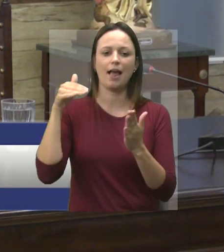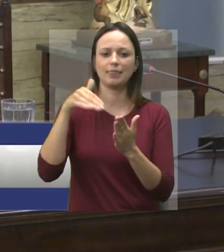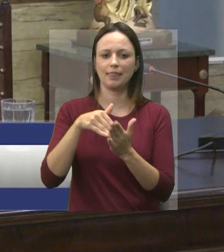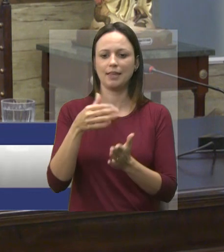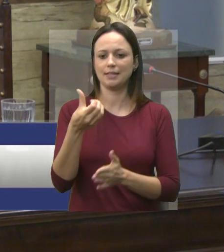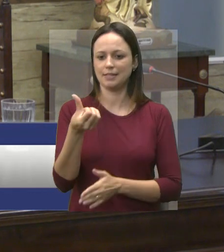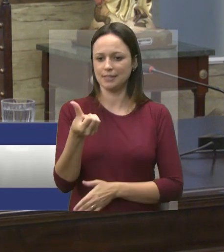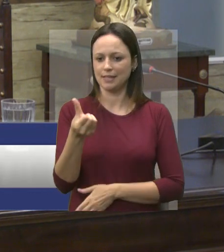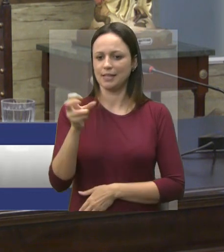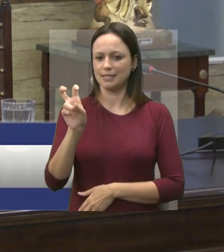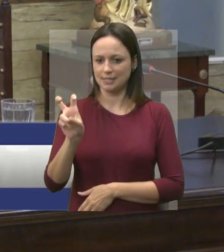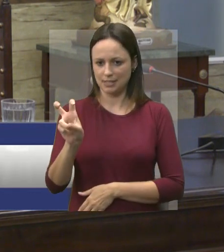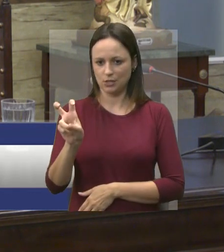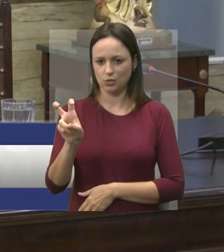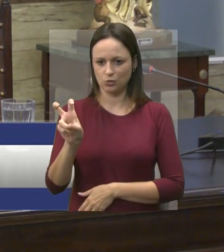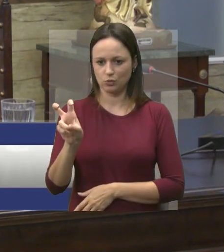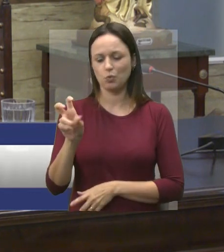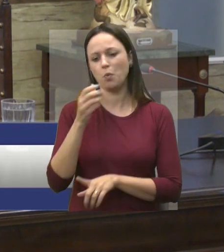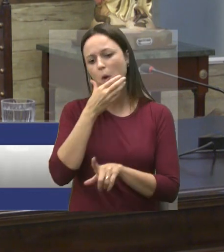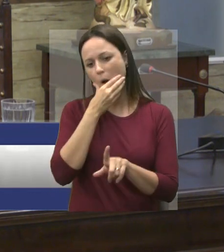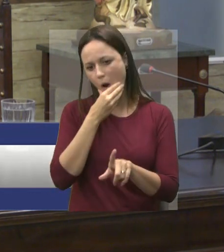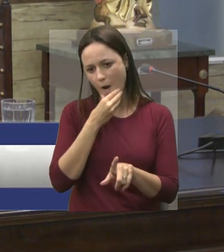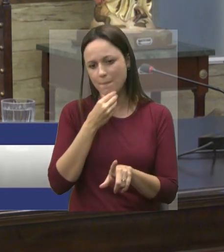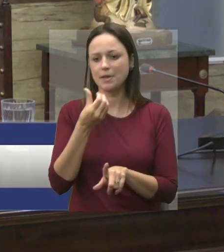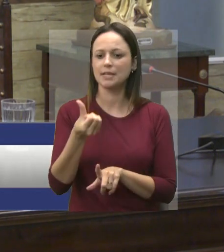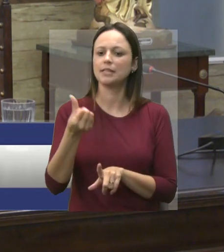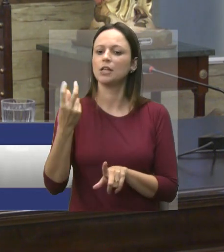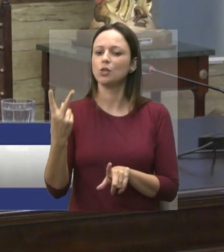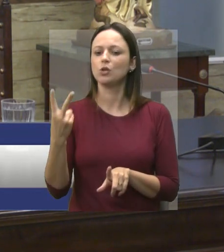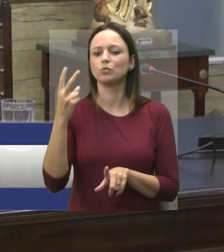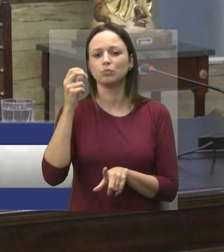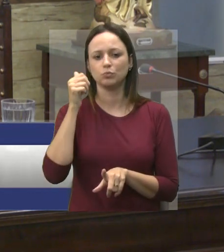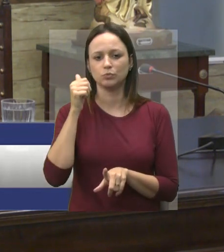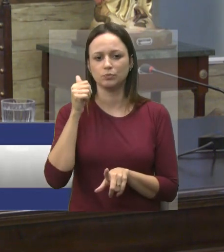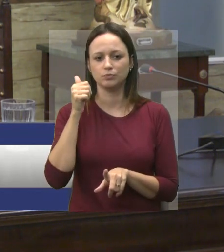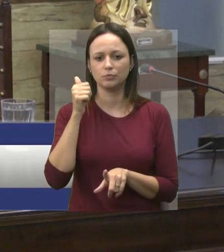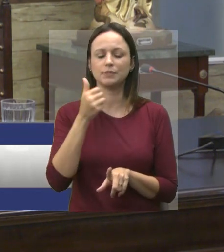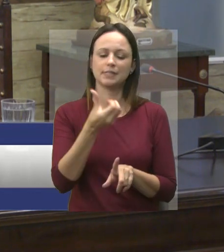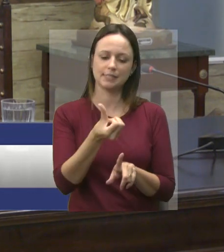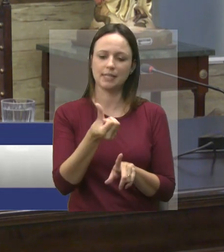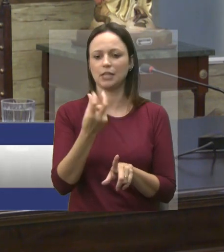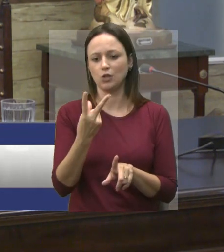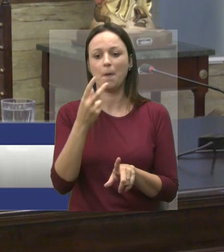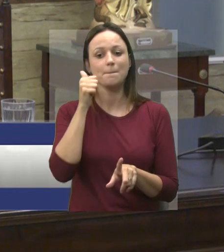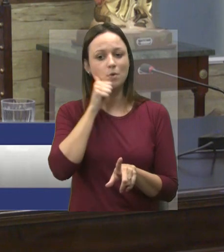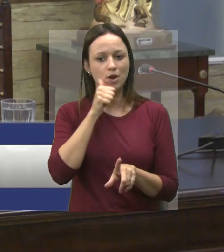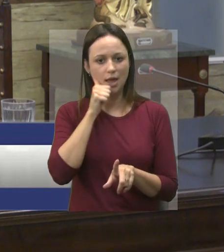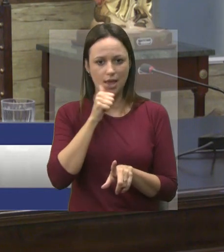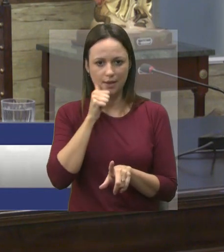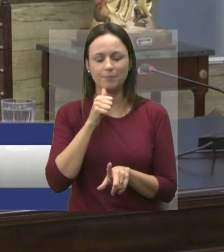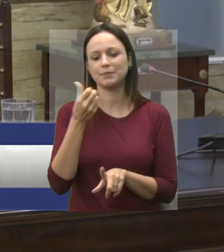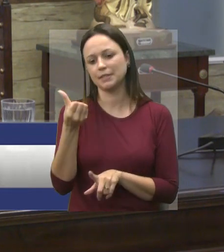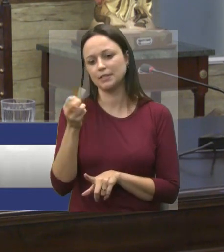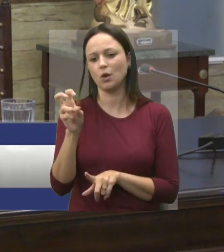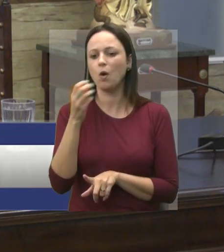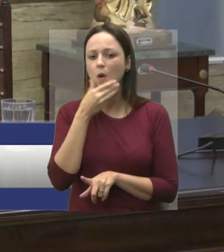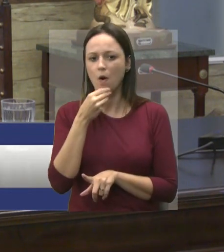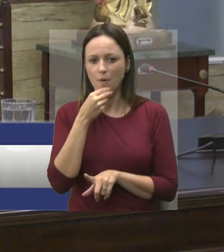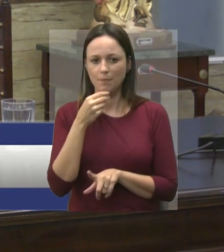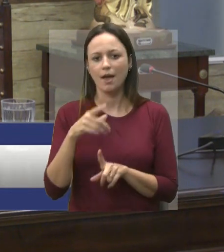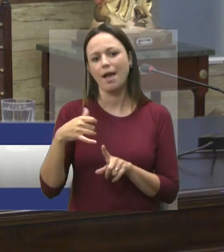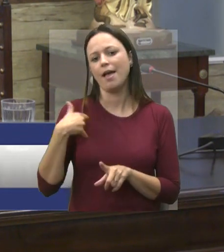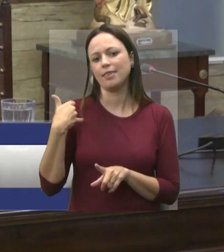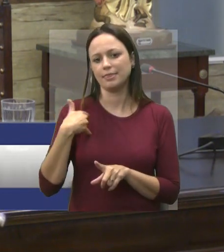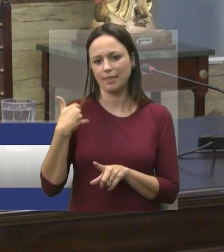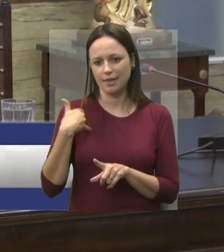anos homem e 62 mulheres, 62 para as mulheres, que são as idades mínimas da aposentadoria, que vai